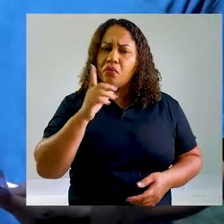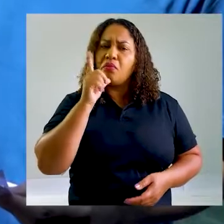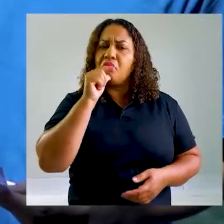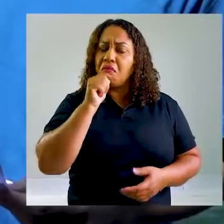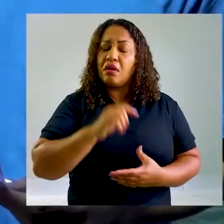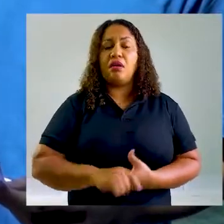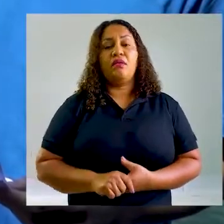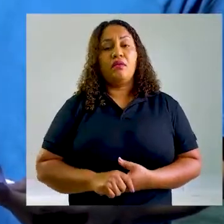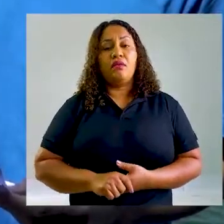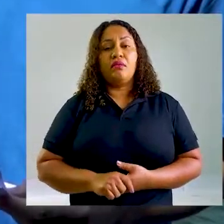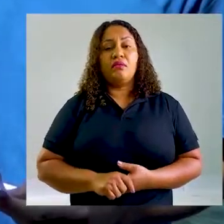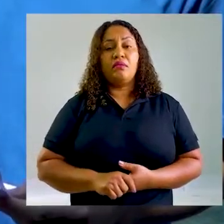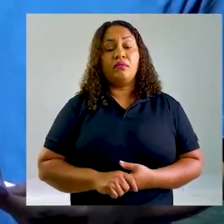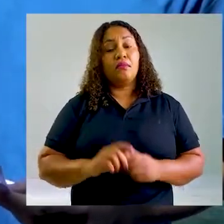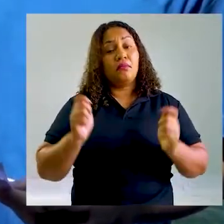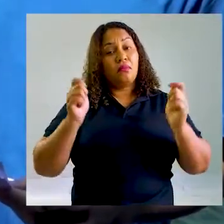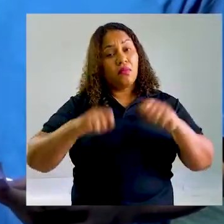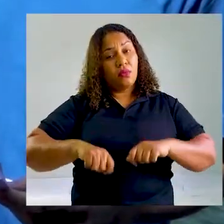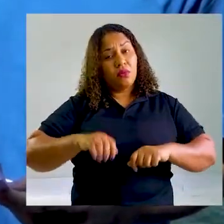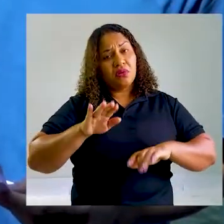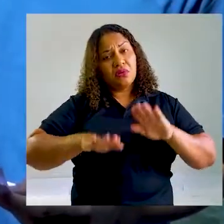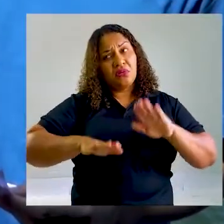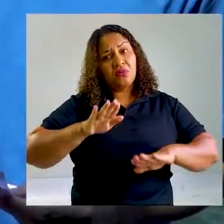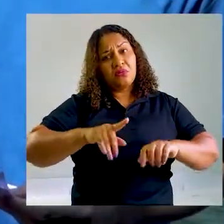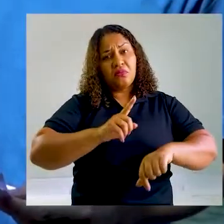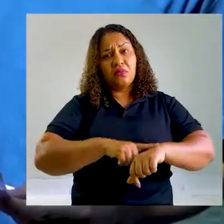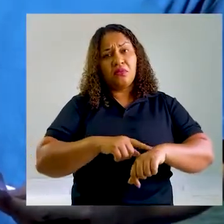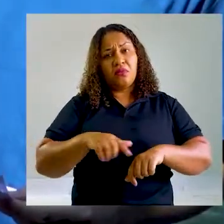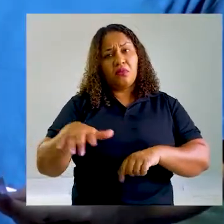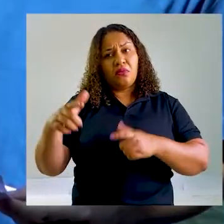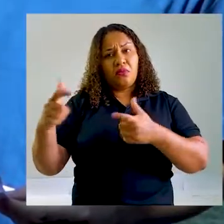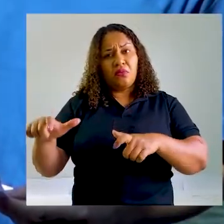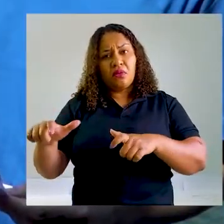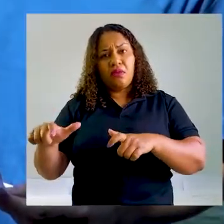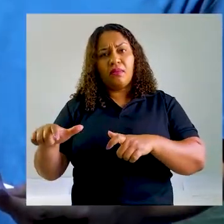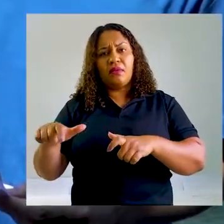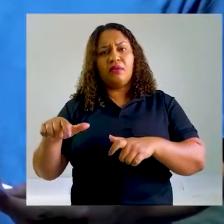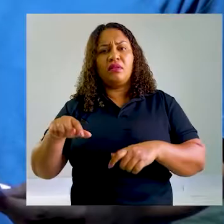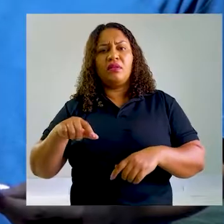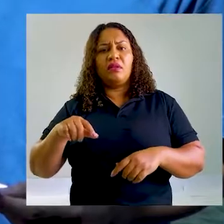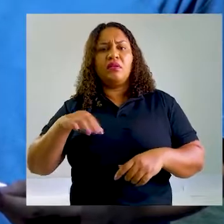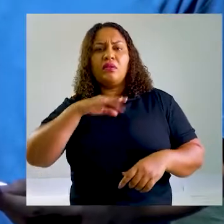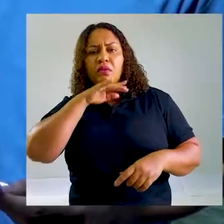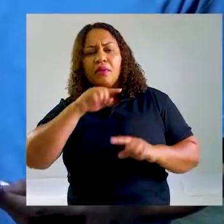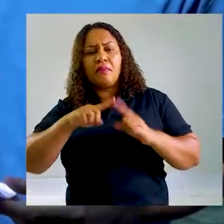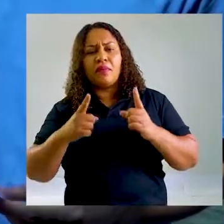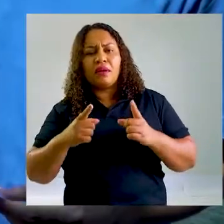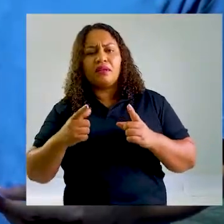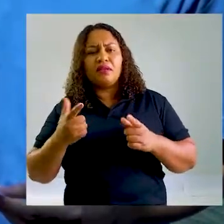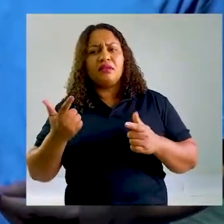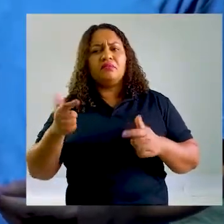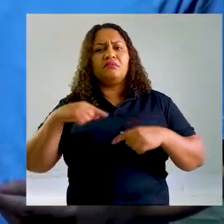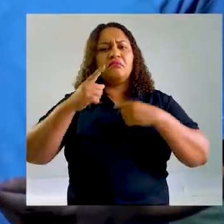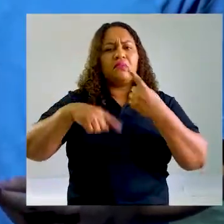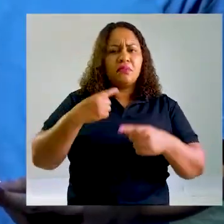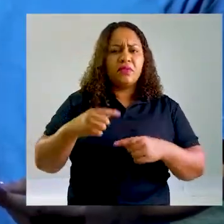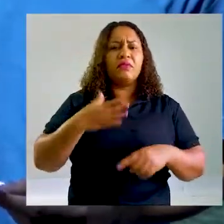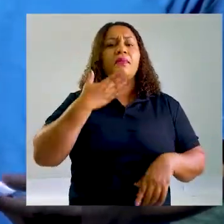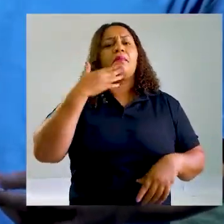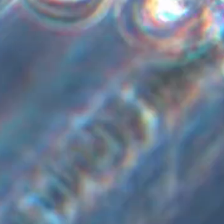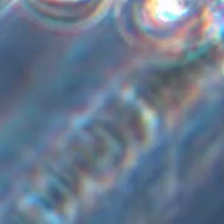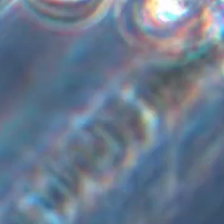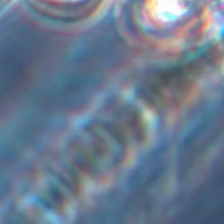da água dele pode ser, em alguns momentos, em alguns locais pontuais afetada, mas rapidamente ele dilui isso, ele se